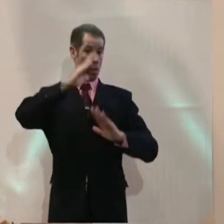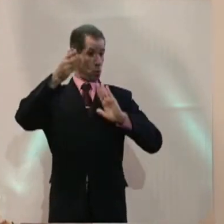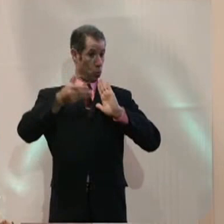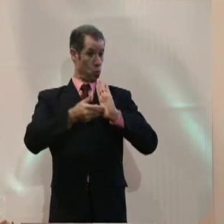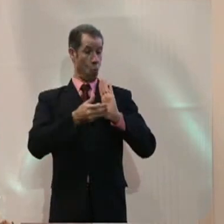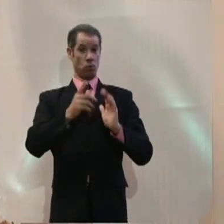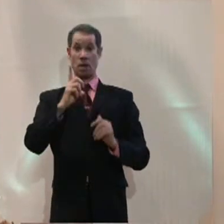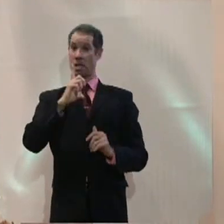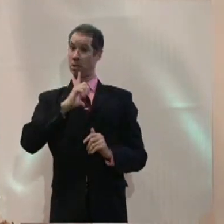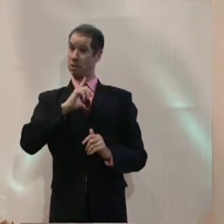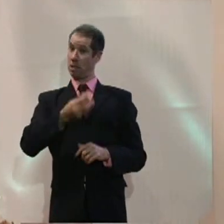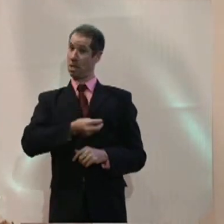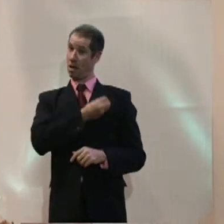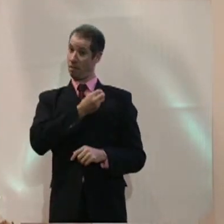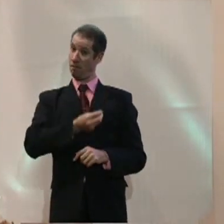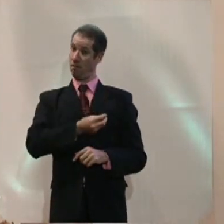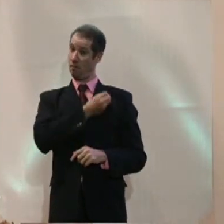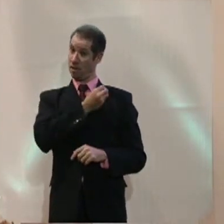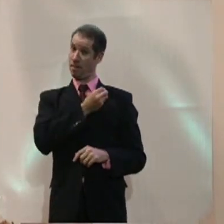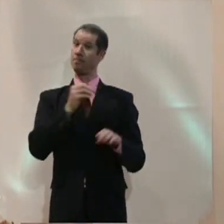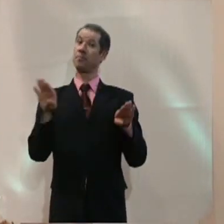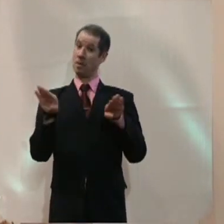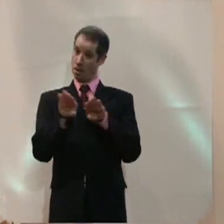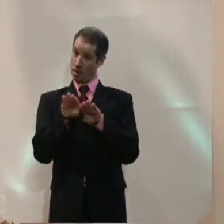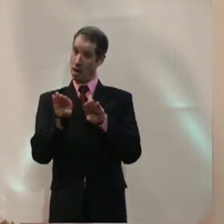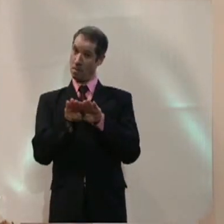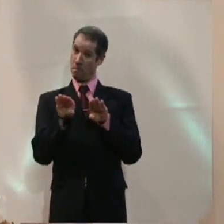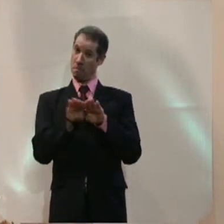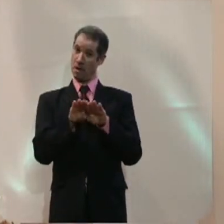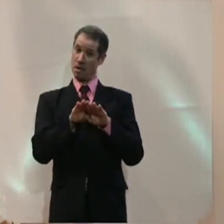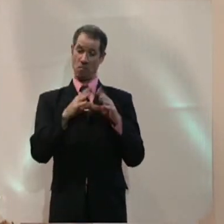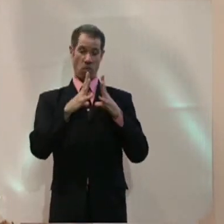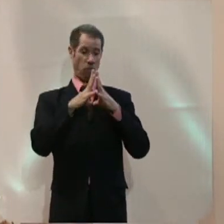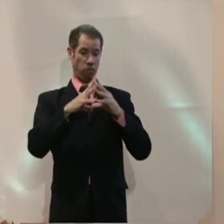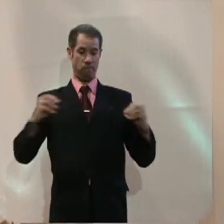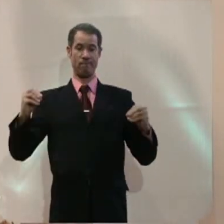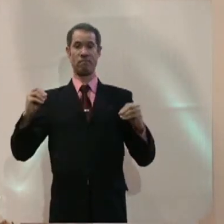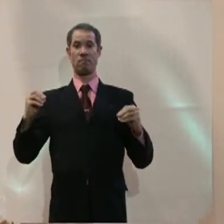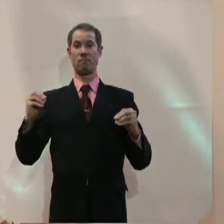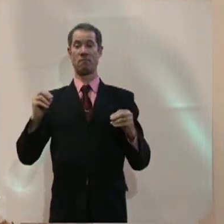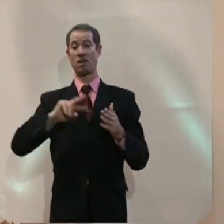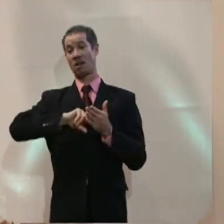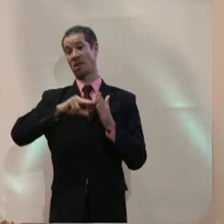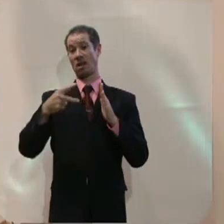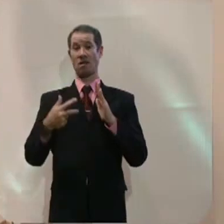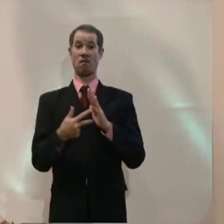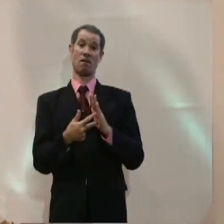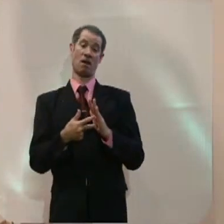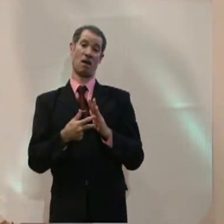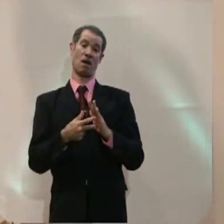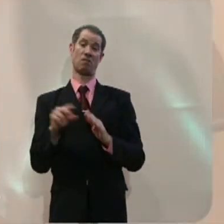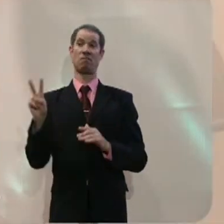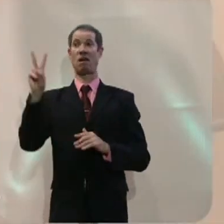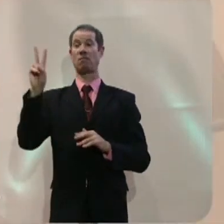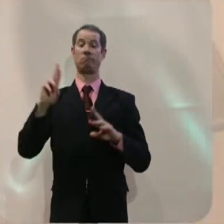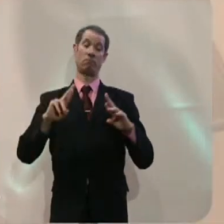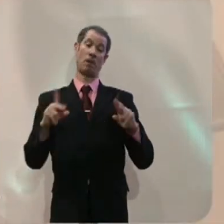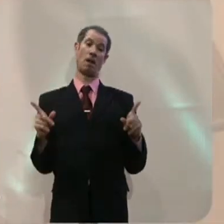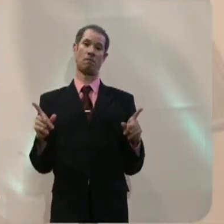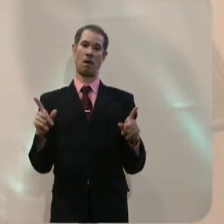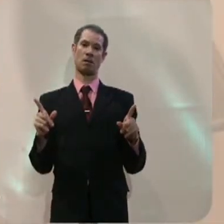que existe nessa vida, eles também são passageiros e eles têm significados e valores